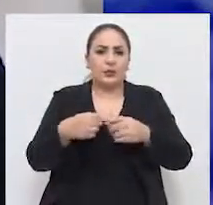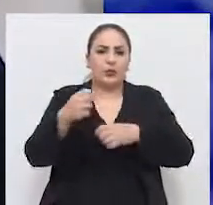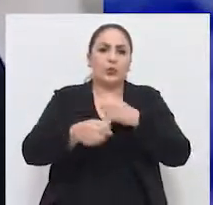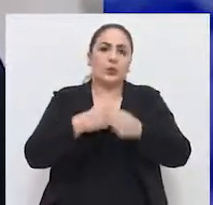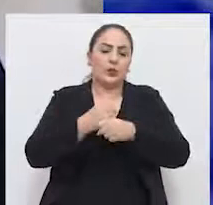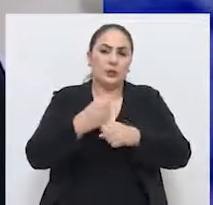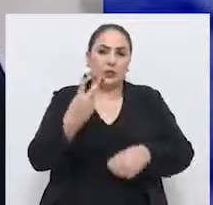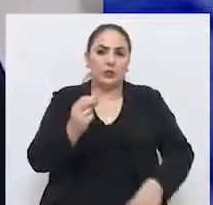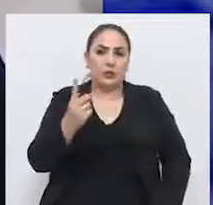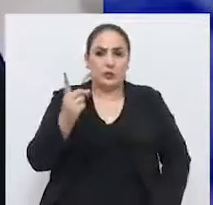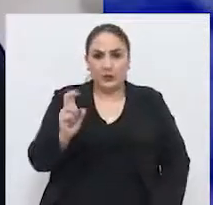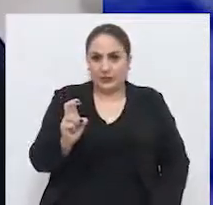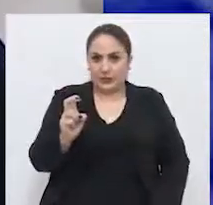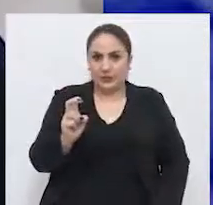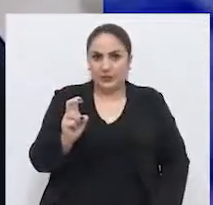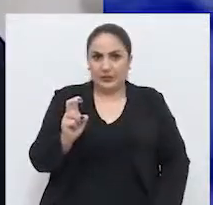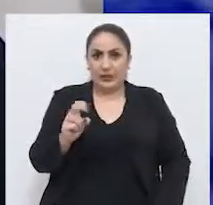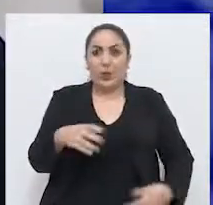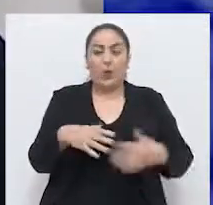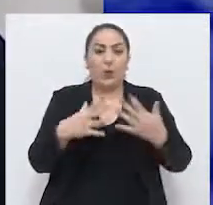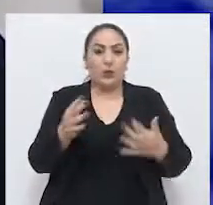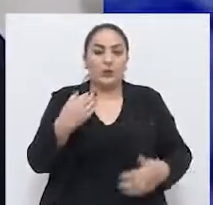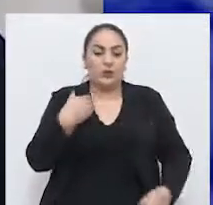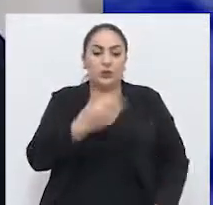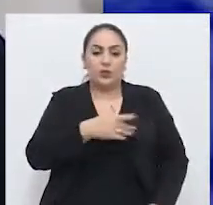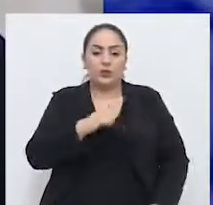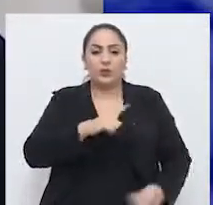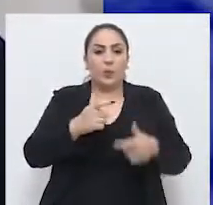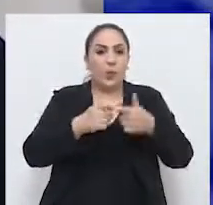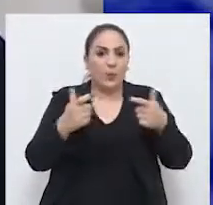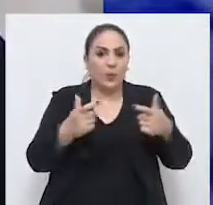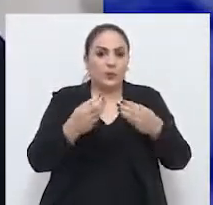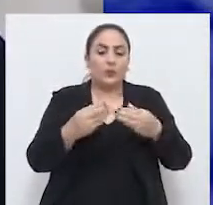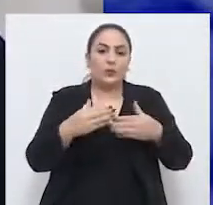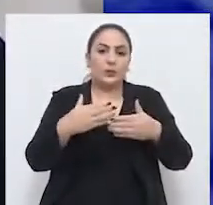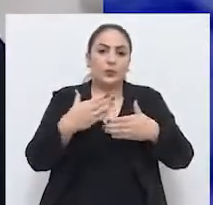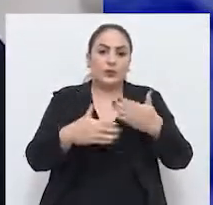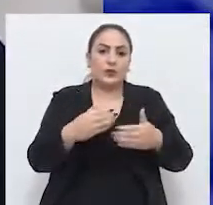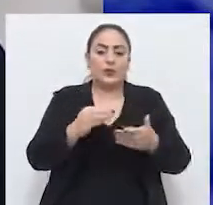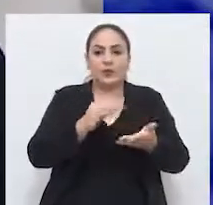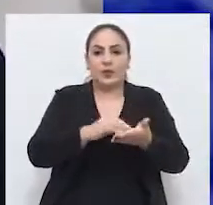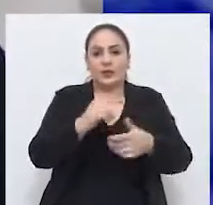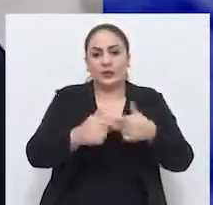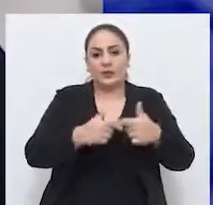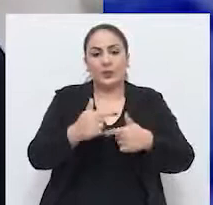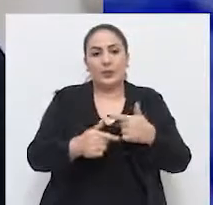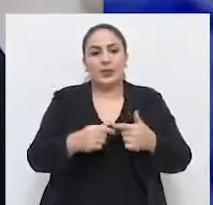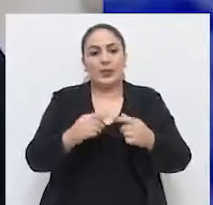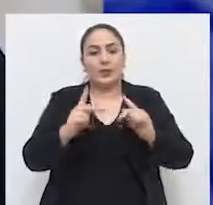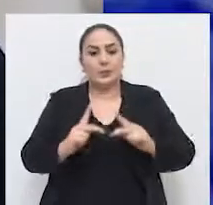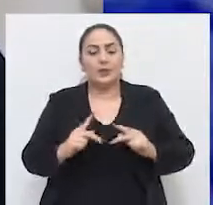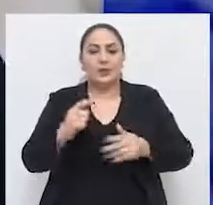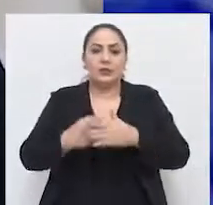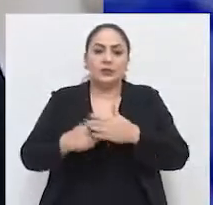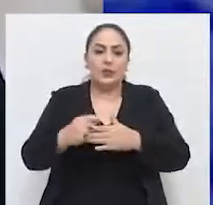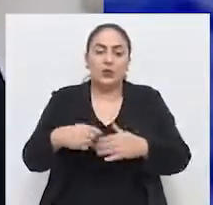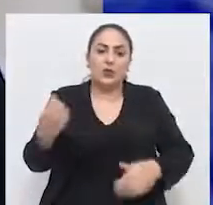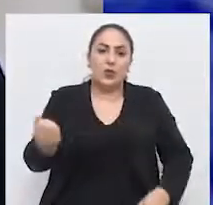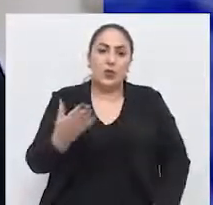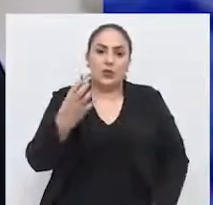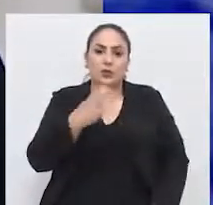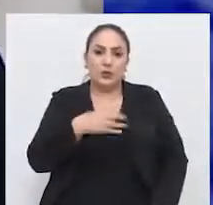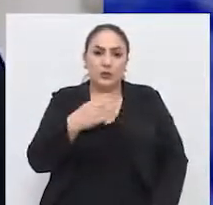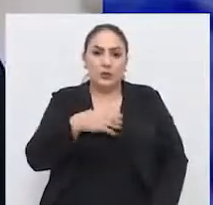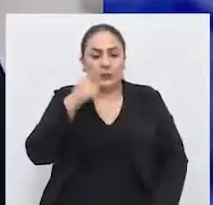do ano de 2015, quando nós tivemos um aumento gradativo do desemprego e as pessoas buscaram novas formas